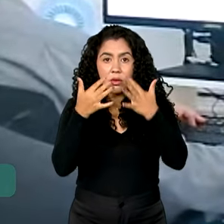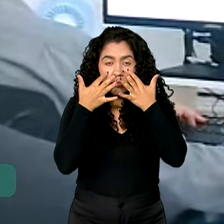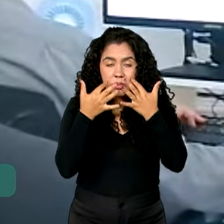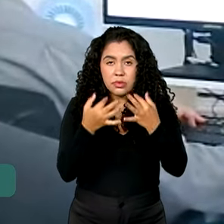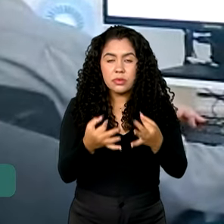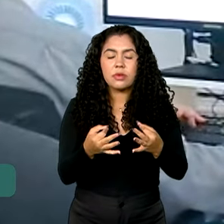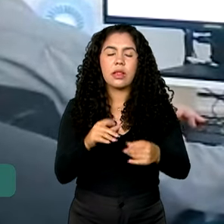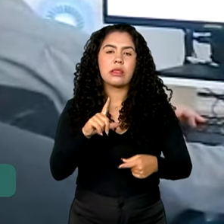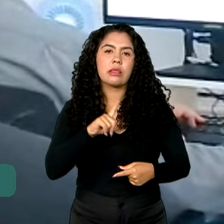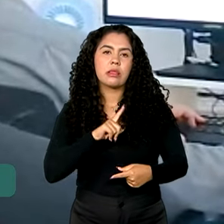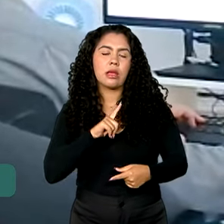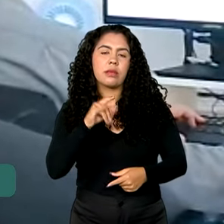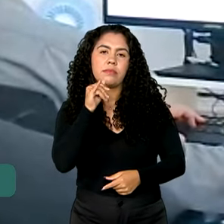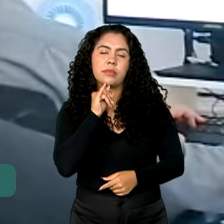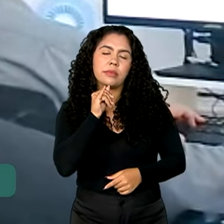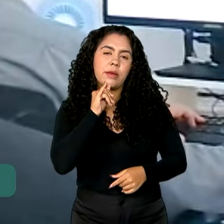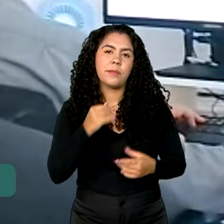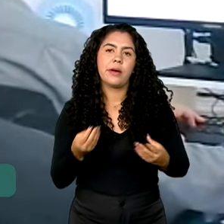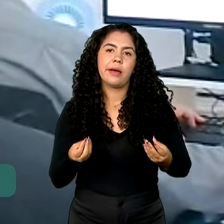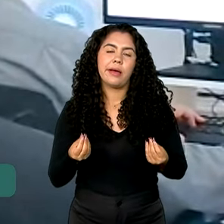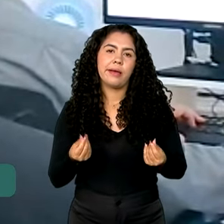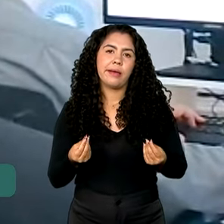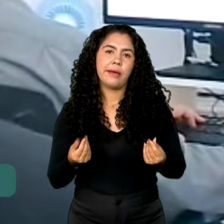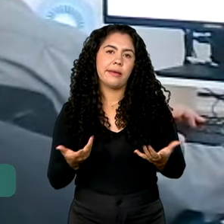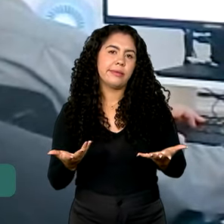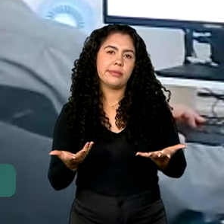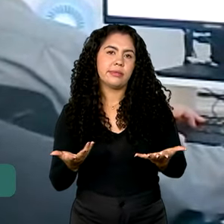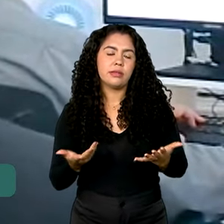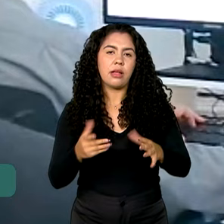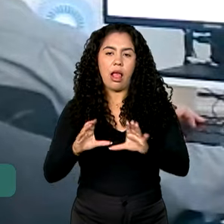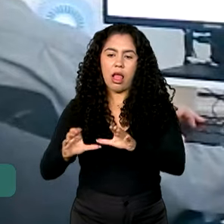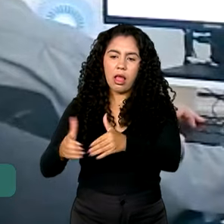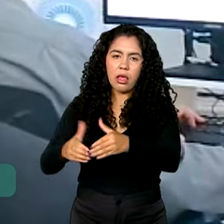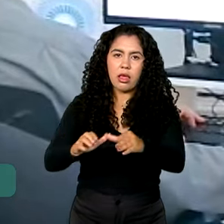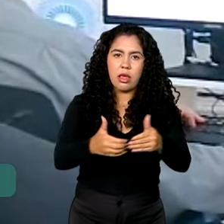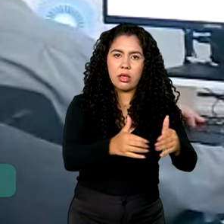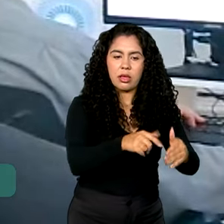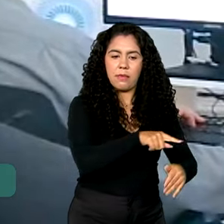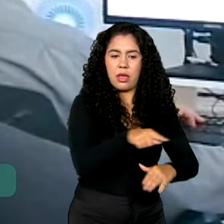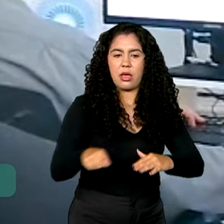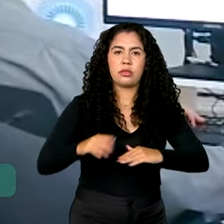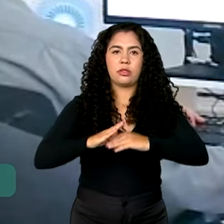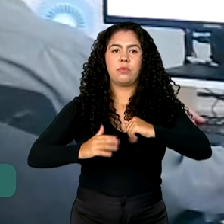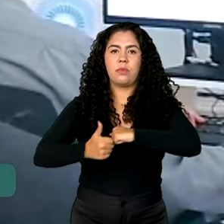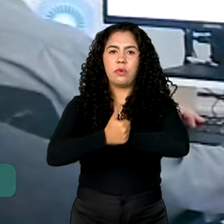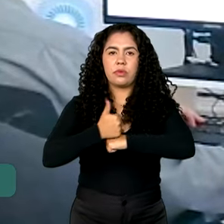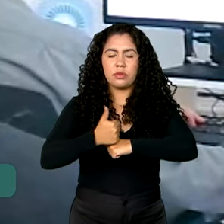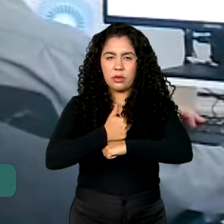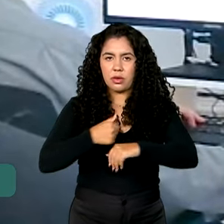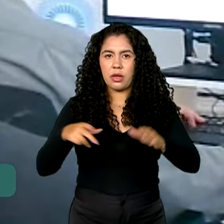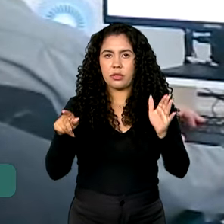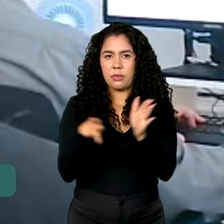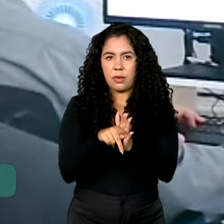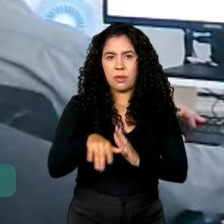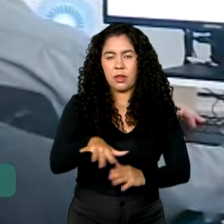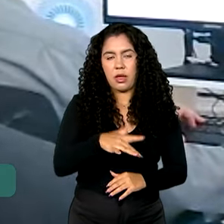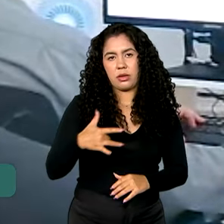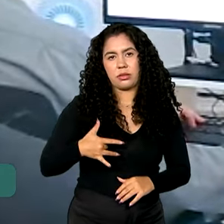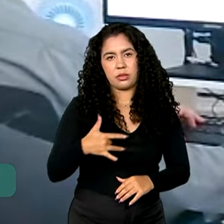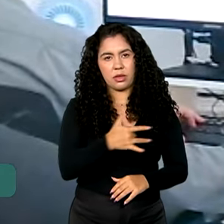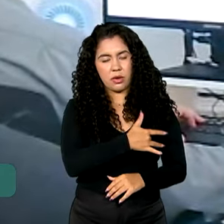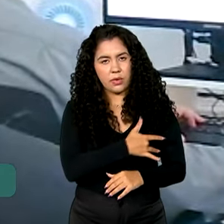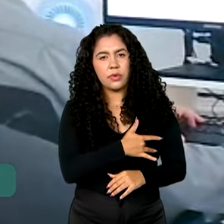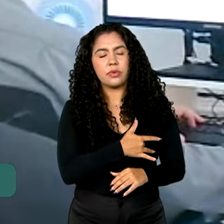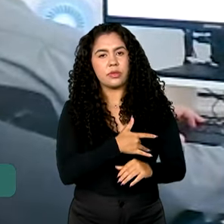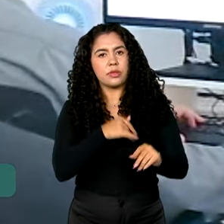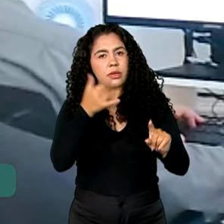psicossocial, nós temos também todas as equipes de saúde da família, por exemplo, fazem parte da RAPS. Estão lá no componente de